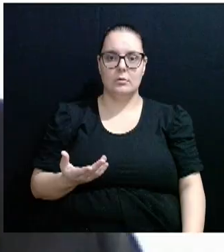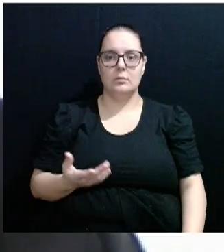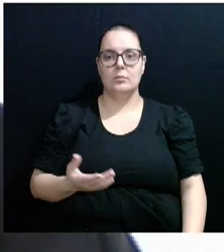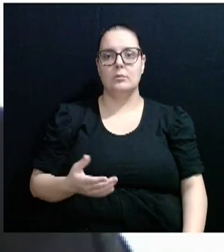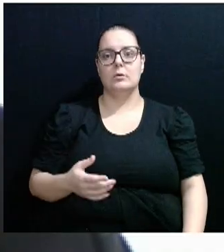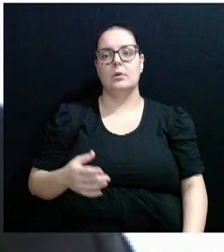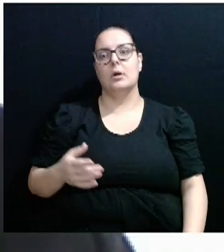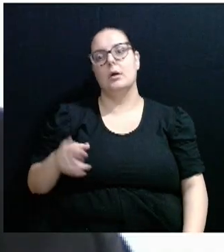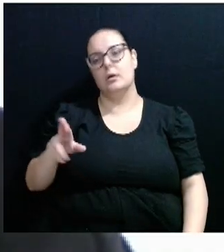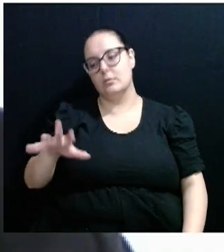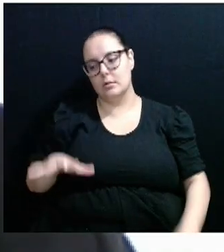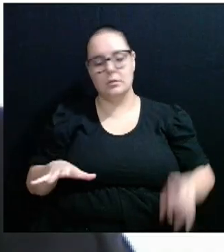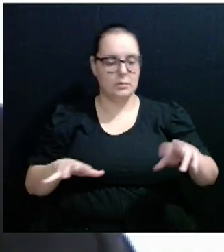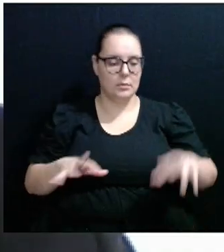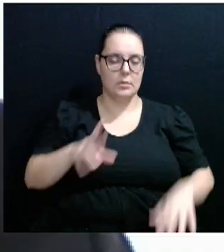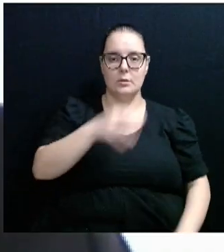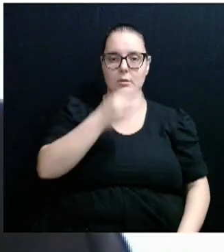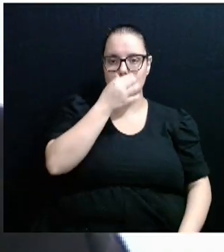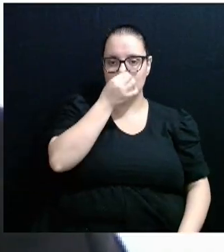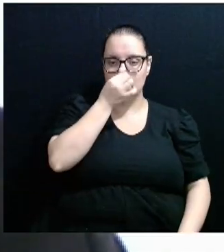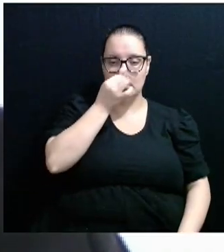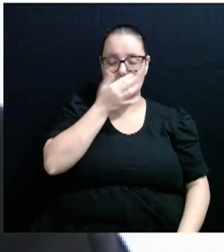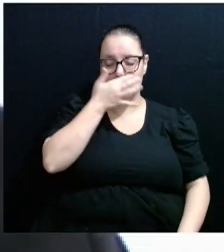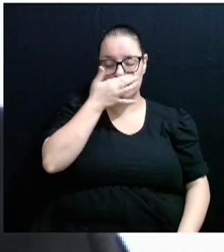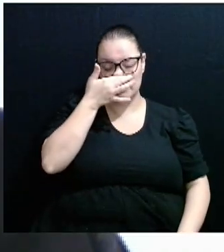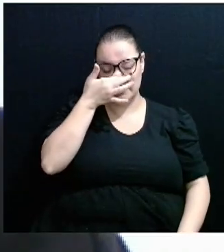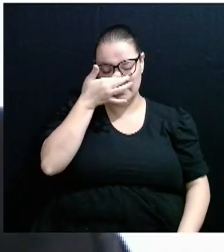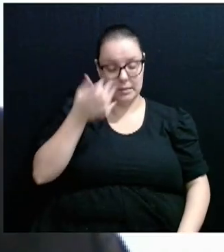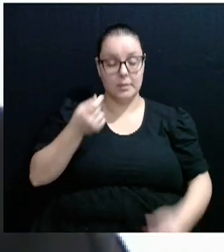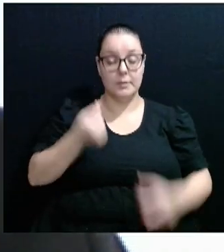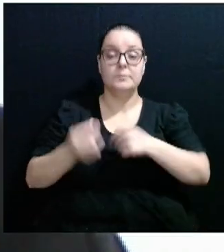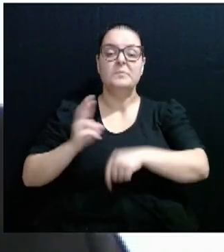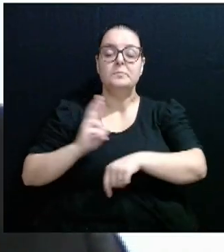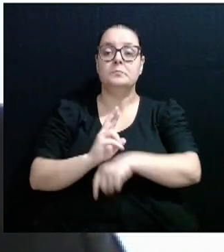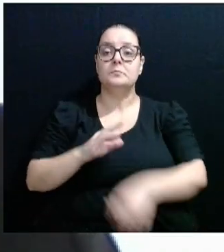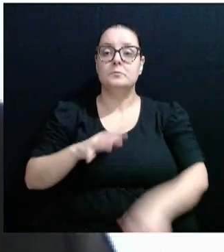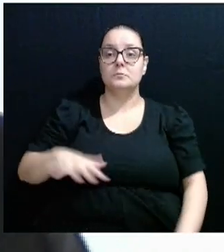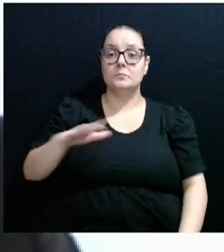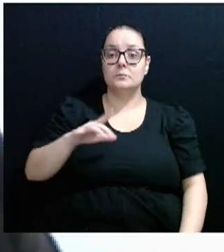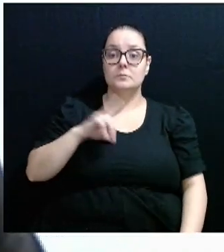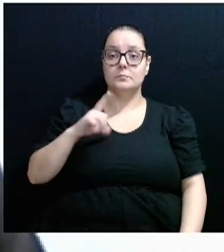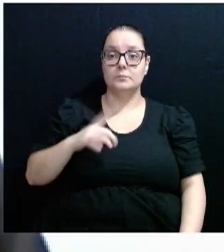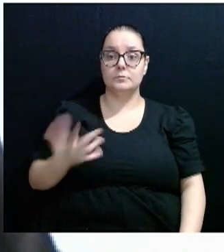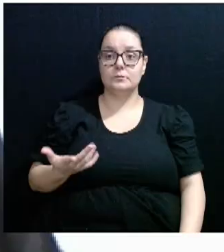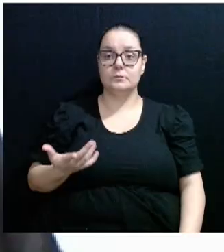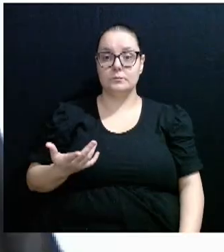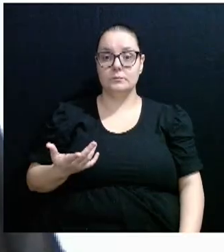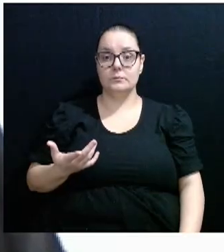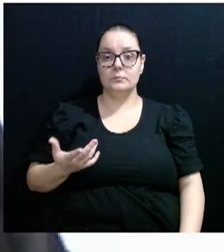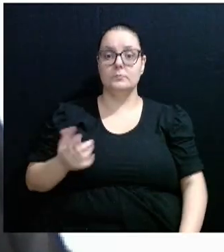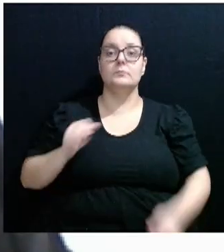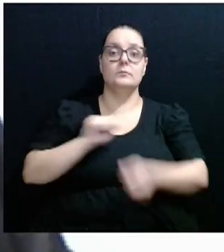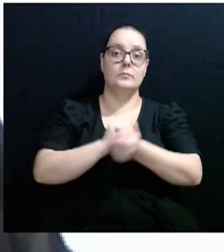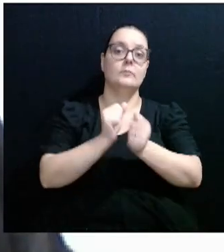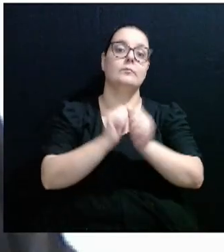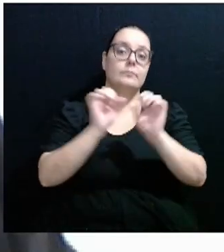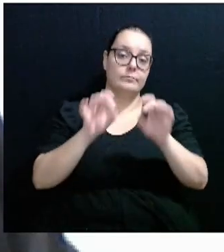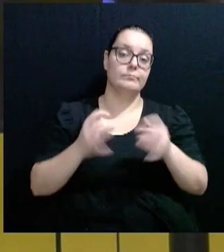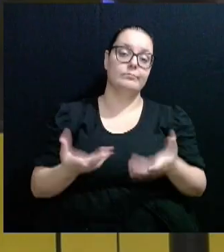regionalidade e os recursos que aquela região tem, assim como a colocação de profissionais especialistas ali.